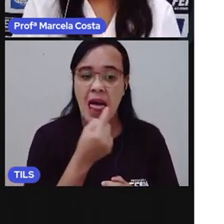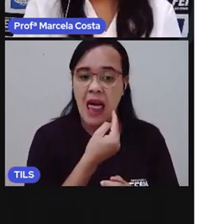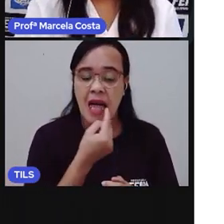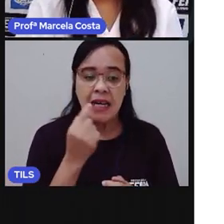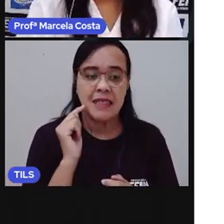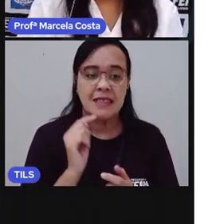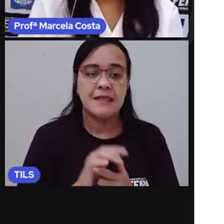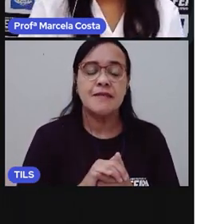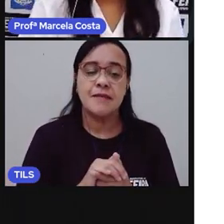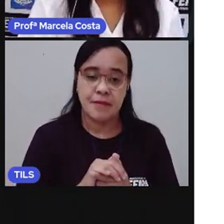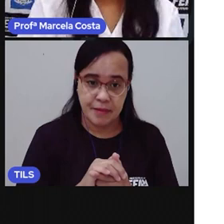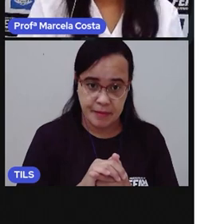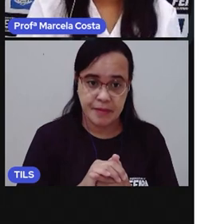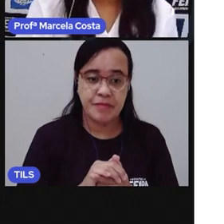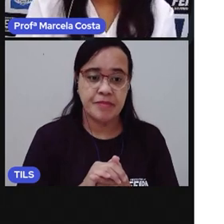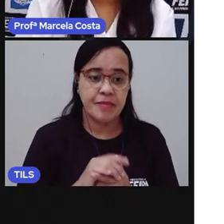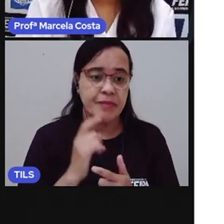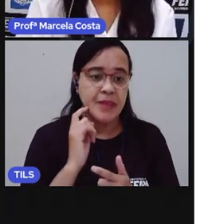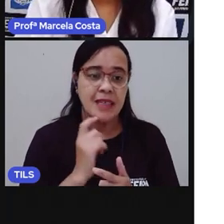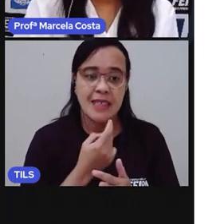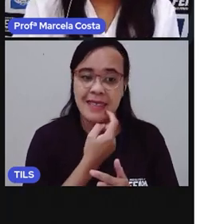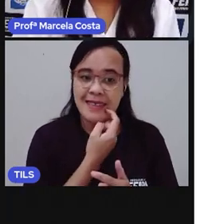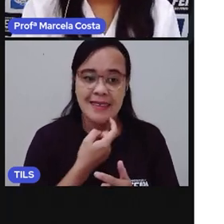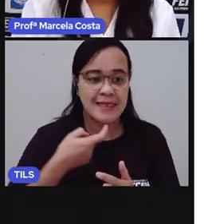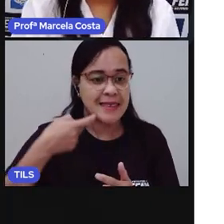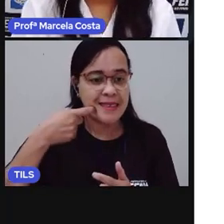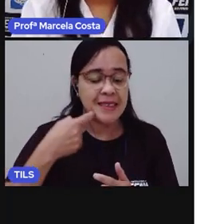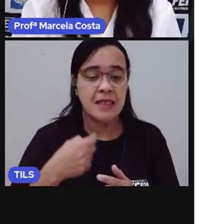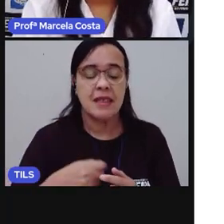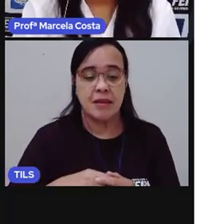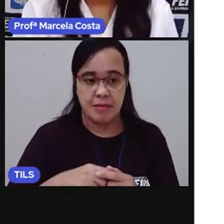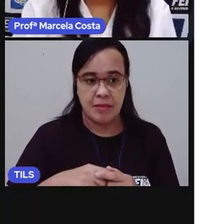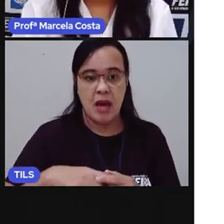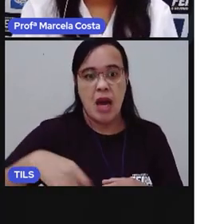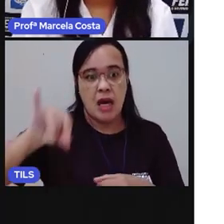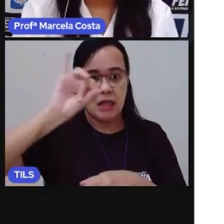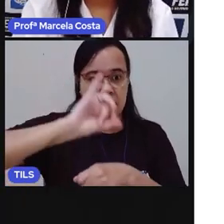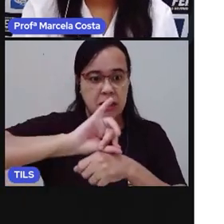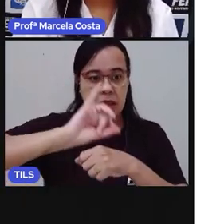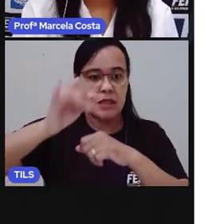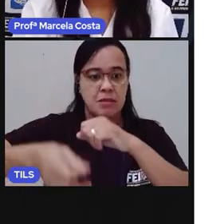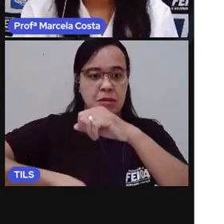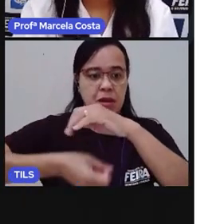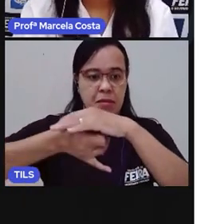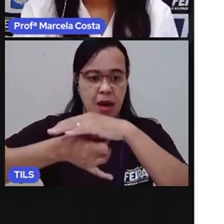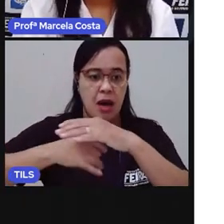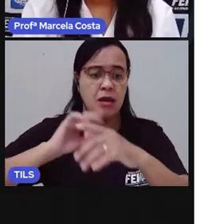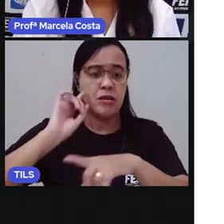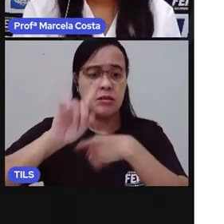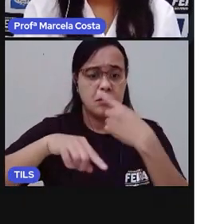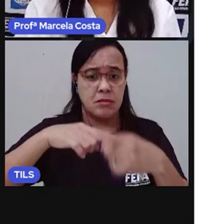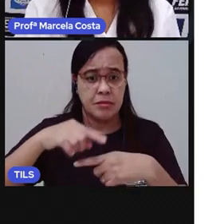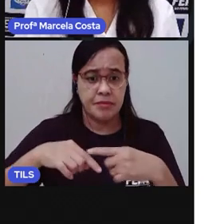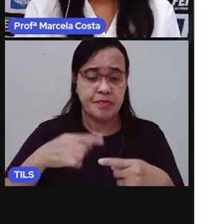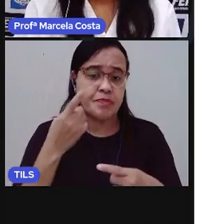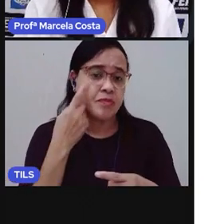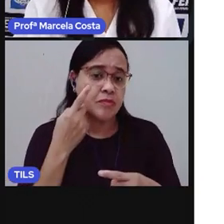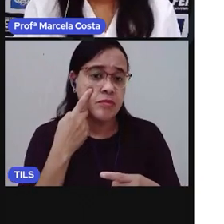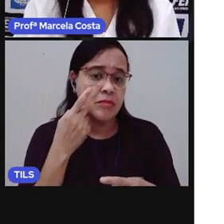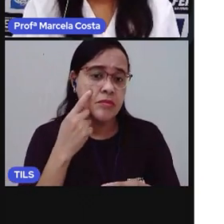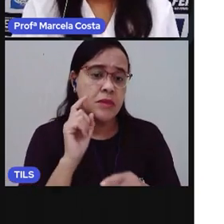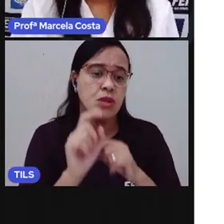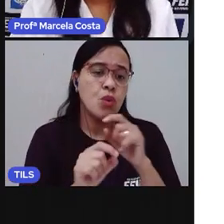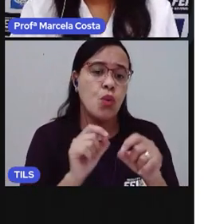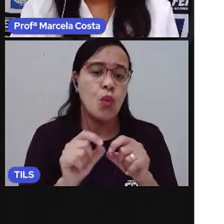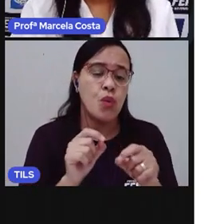e tá esses dentes aqui da parte inferior agora criança a gente vai fazer uma contagem essa aqui